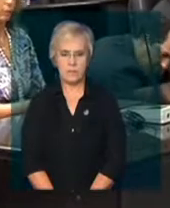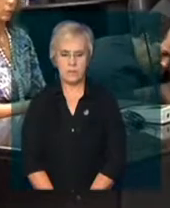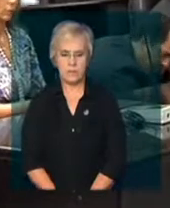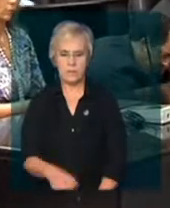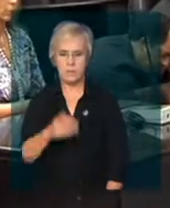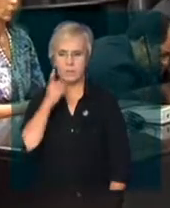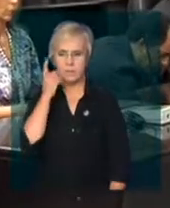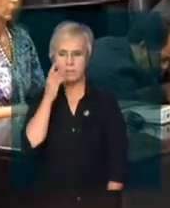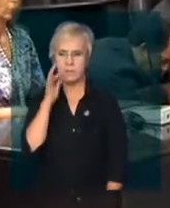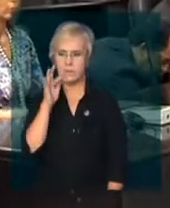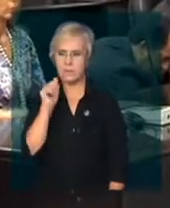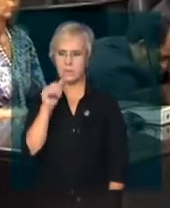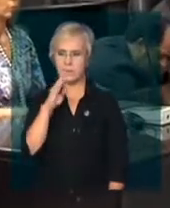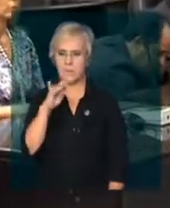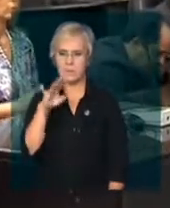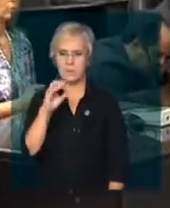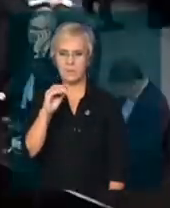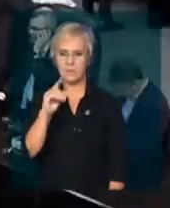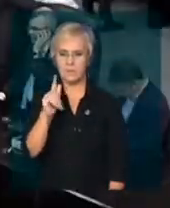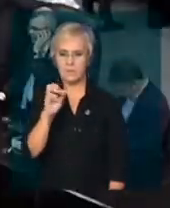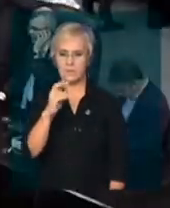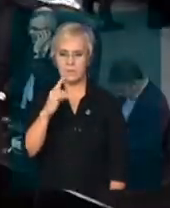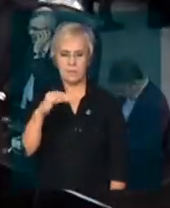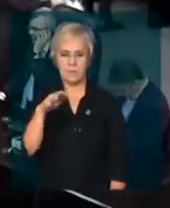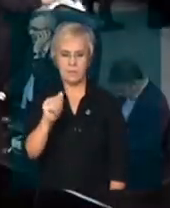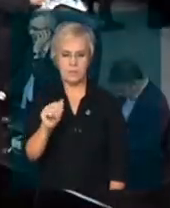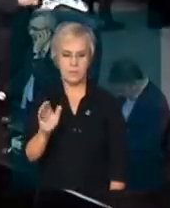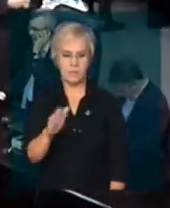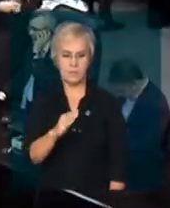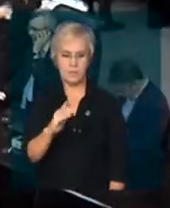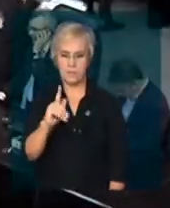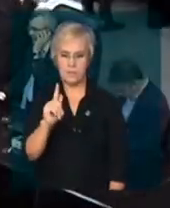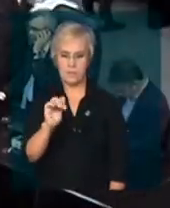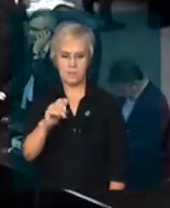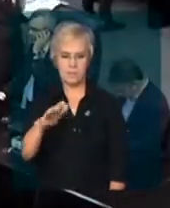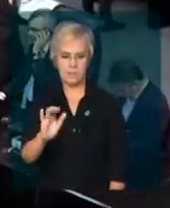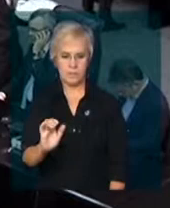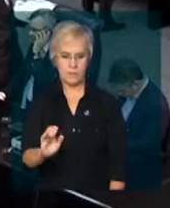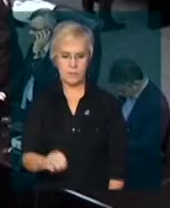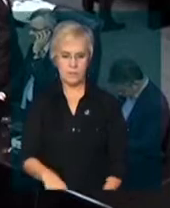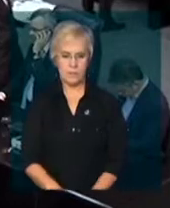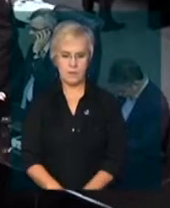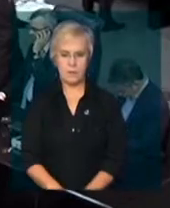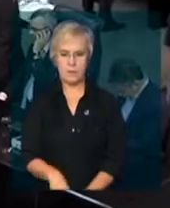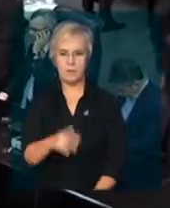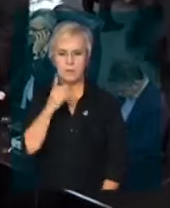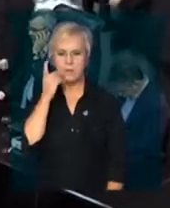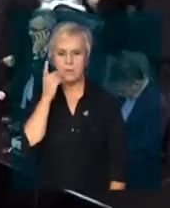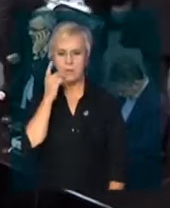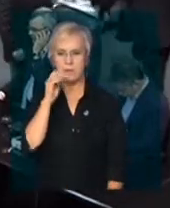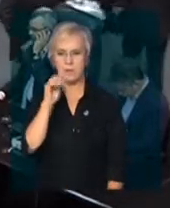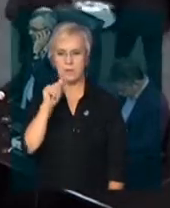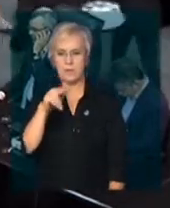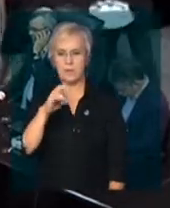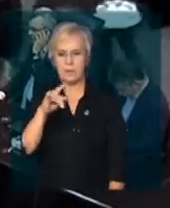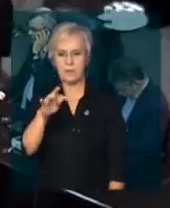deputado Fábio Garcia... deputado Vitório Galli e deputado Adilton